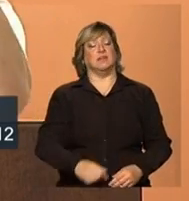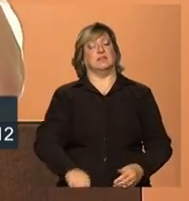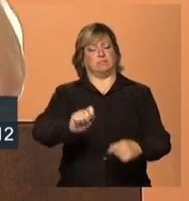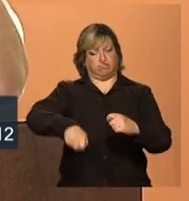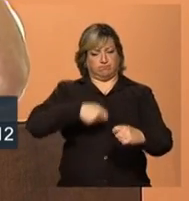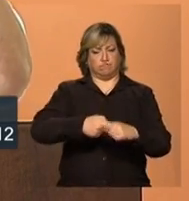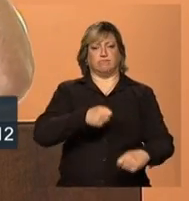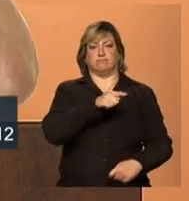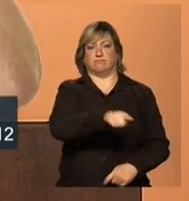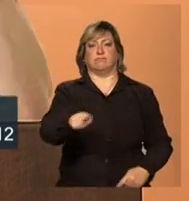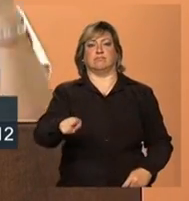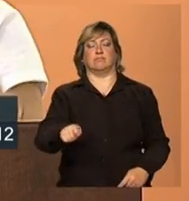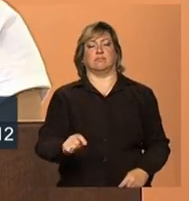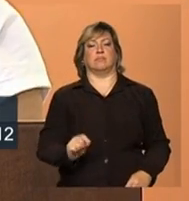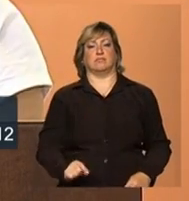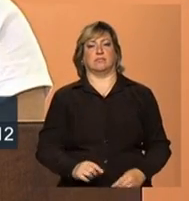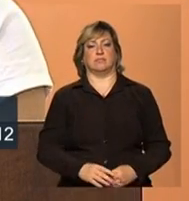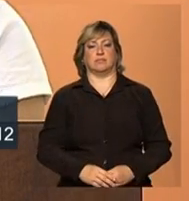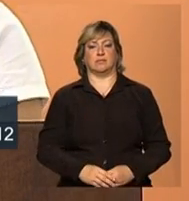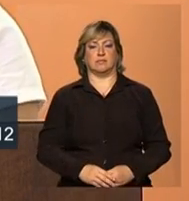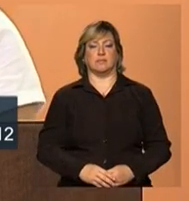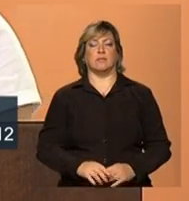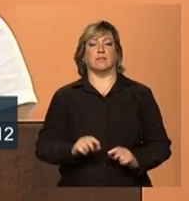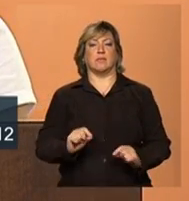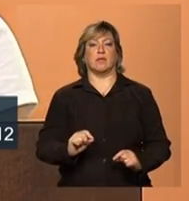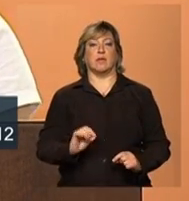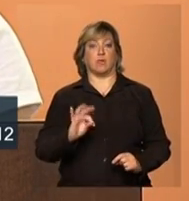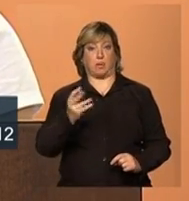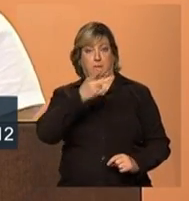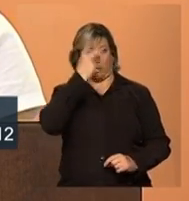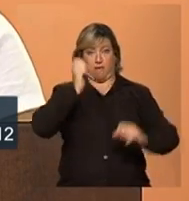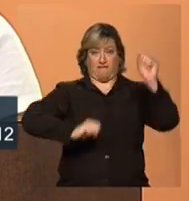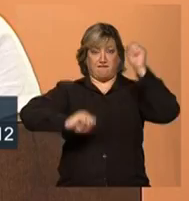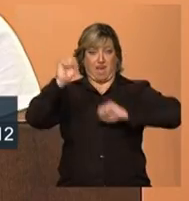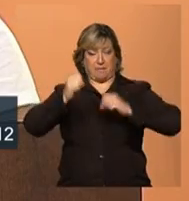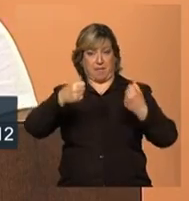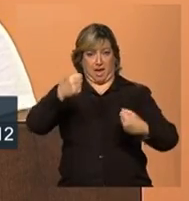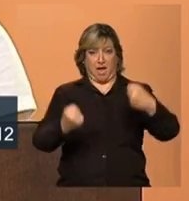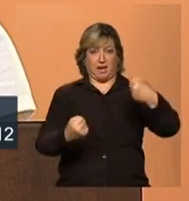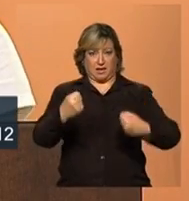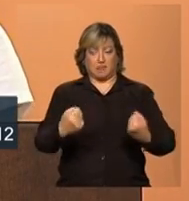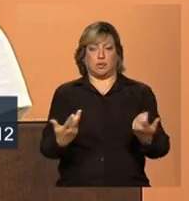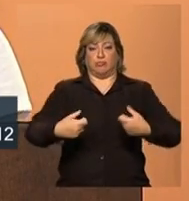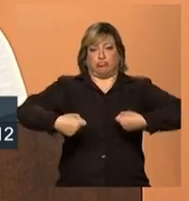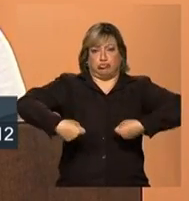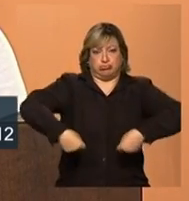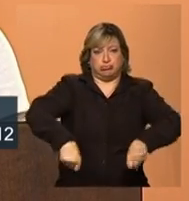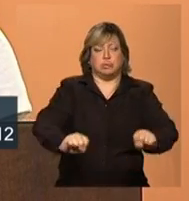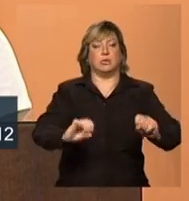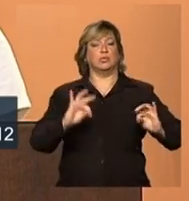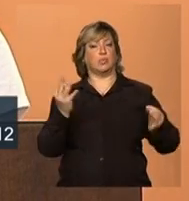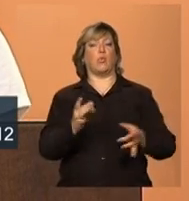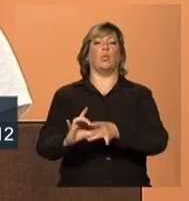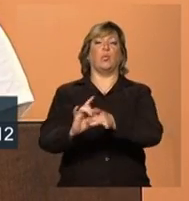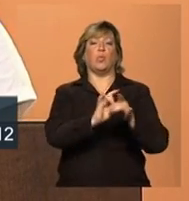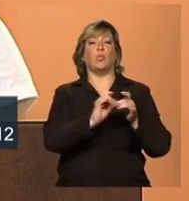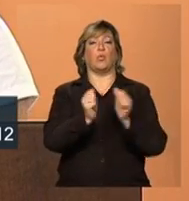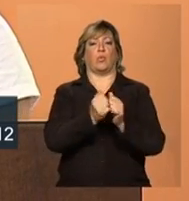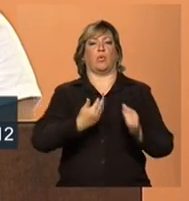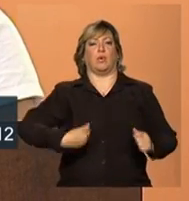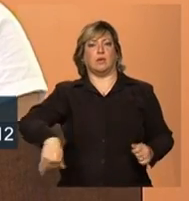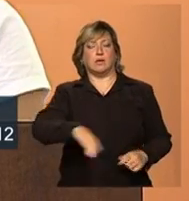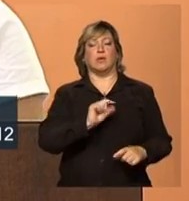nesse momento, por favor, né, não vou nem falar. Que os fabricantes de automóveis e motos se unam com a gente para acabar